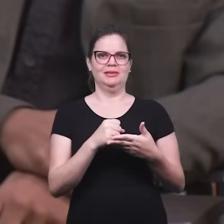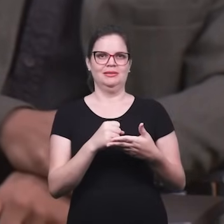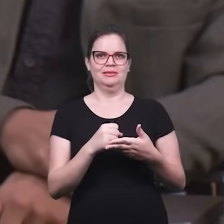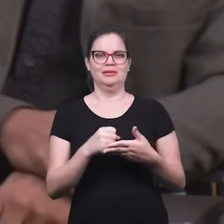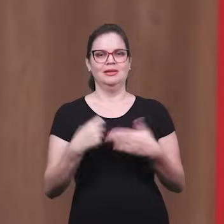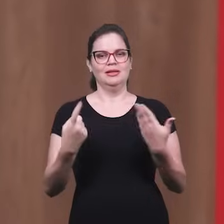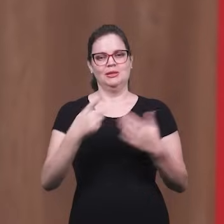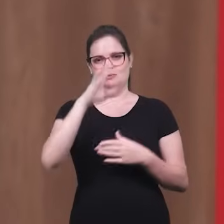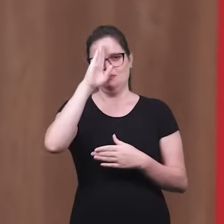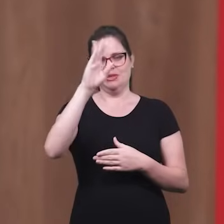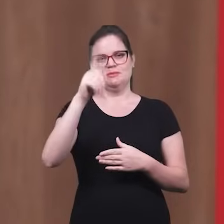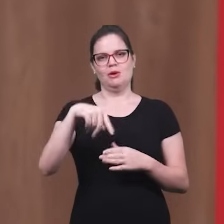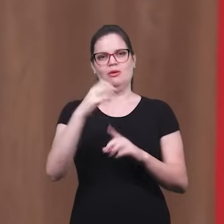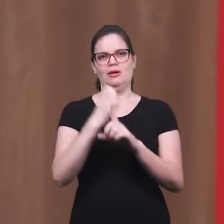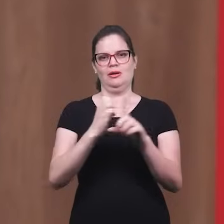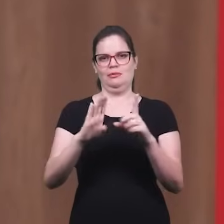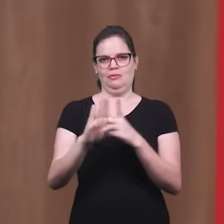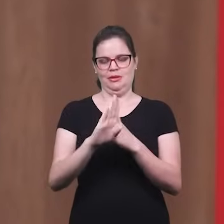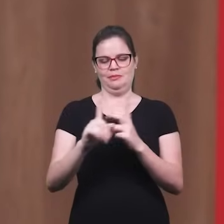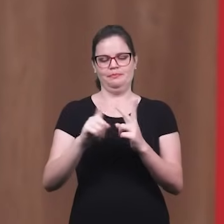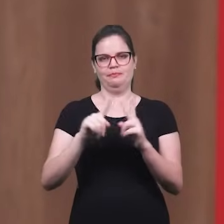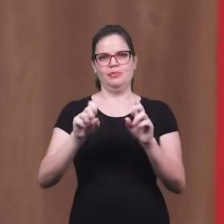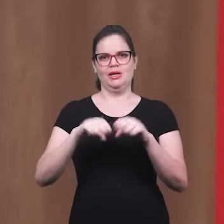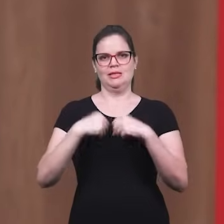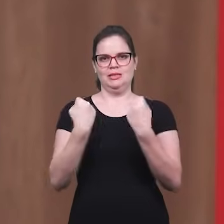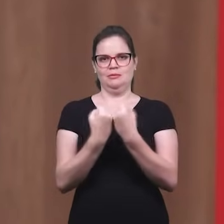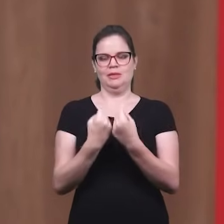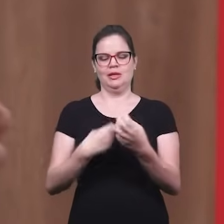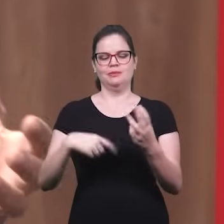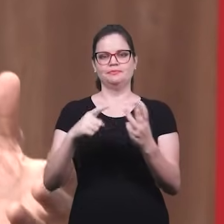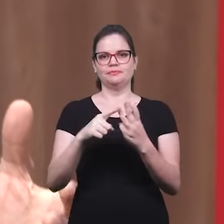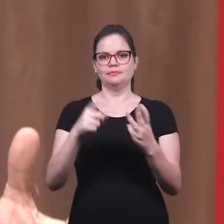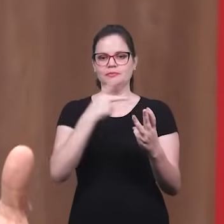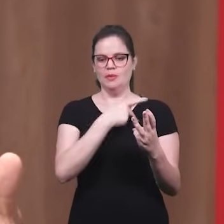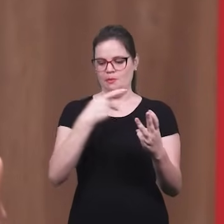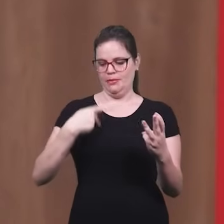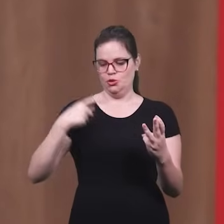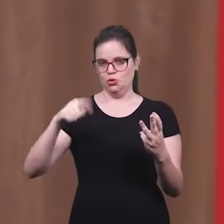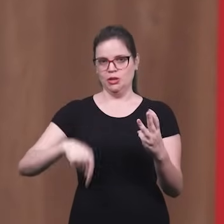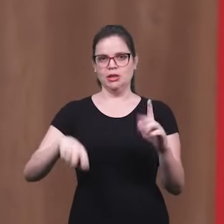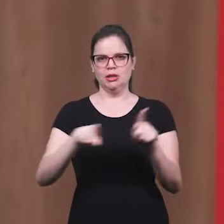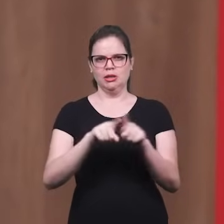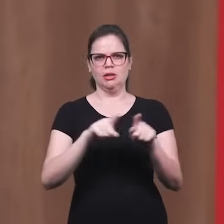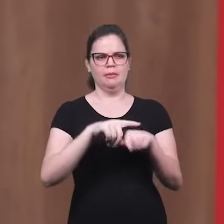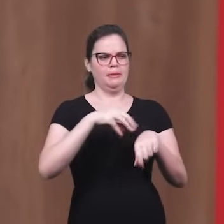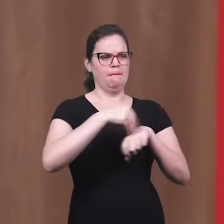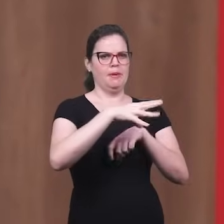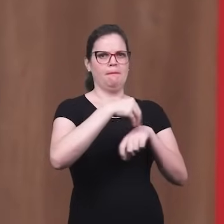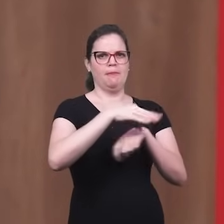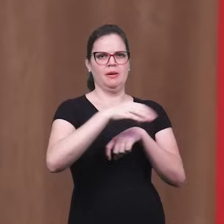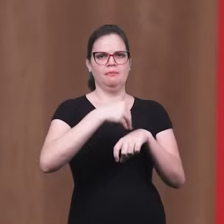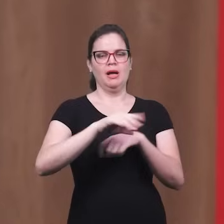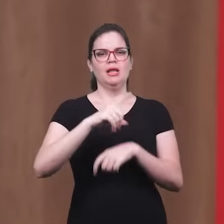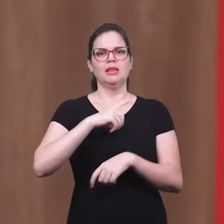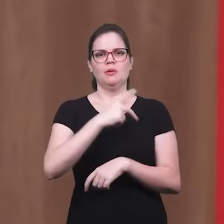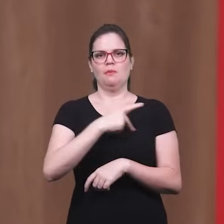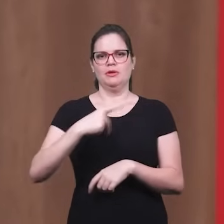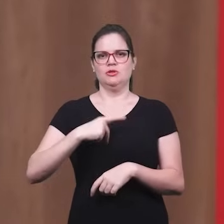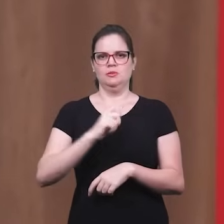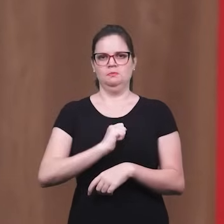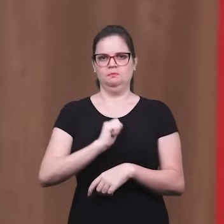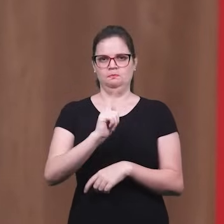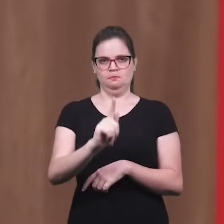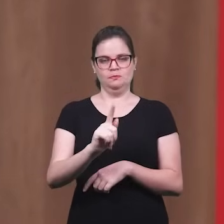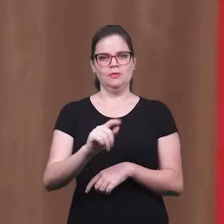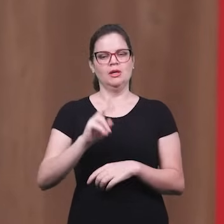a CABD, o seminário, e a cooperação dos pastores daqui, né? Nós temos o pastor Alexandre Gueiros,